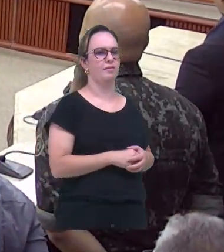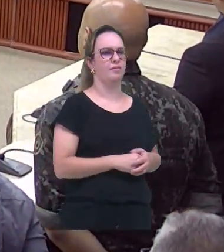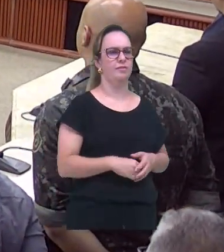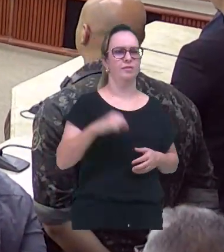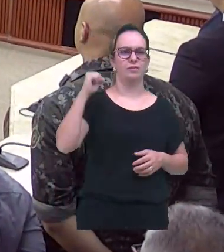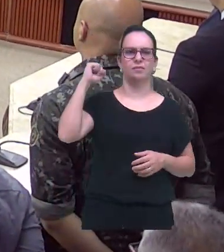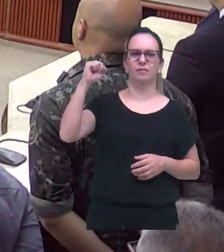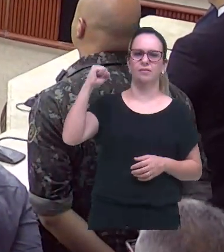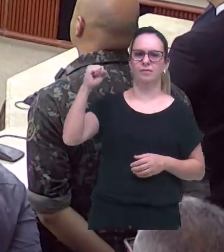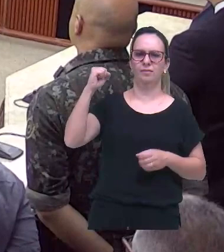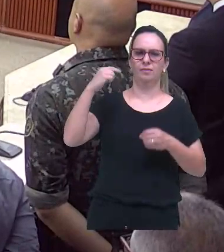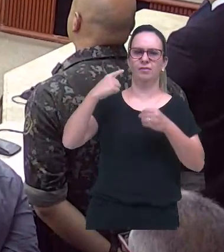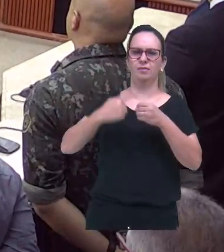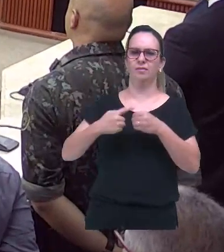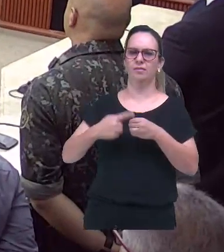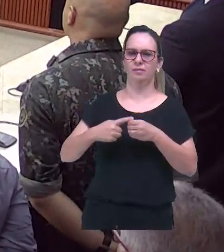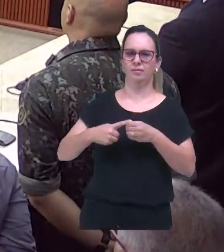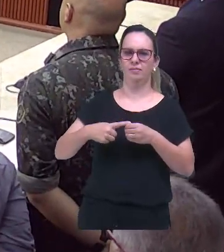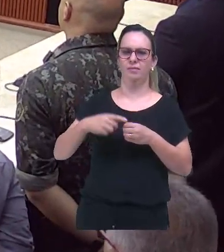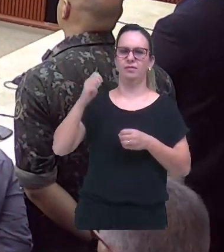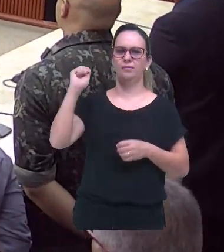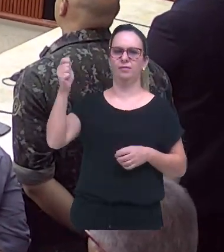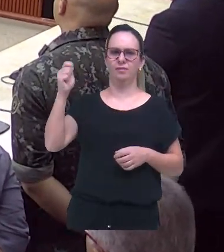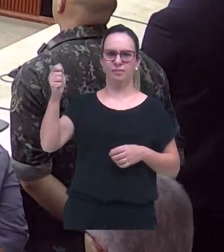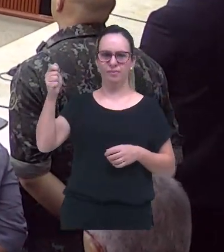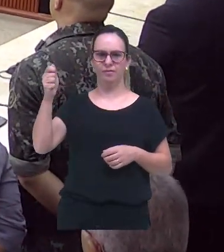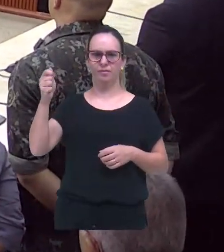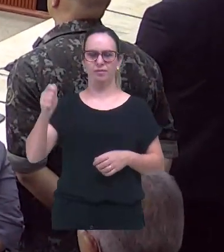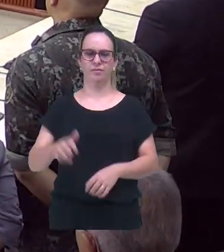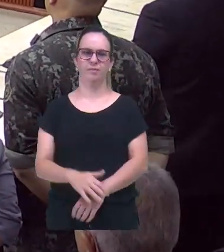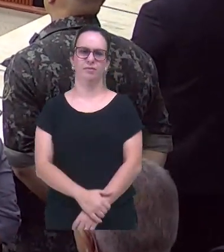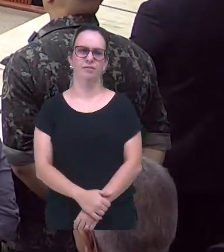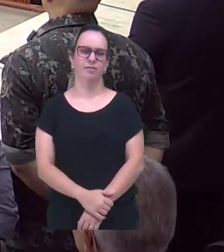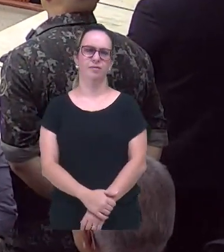Assis. Salve cidade de Assis.